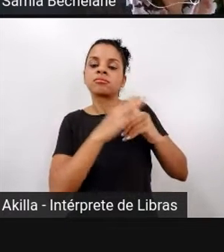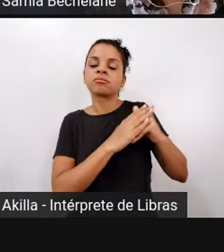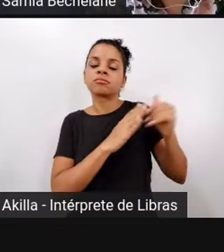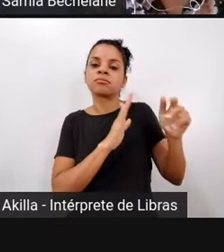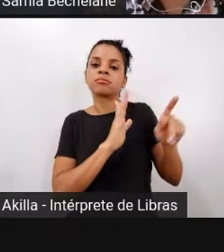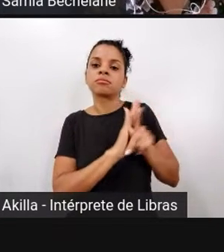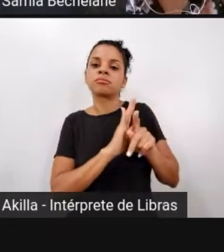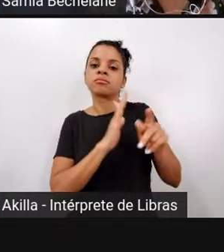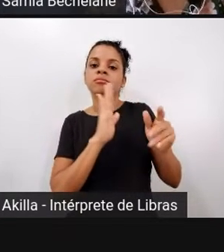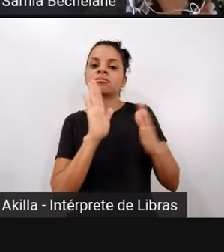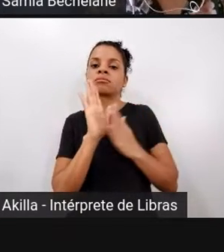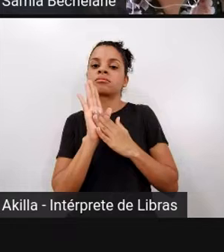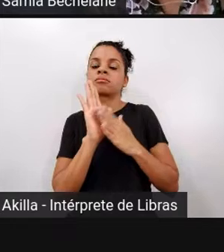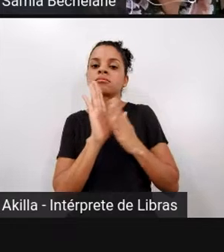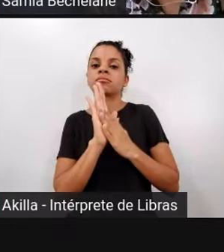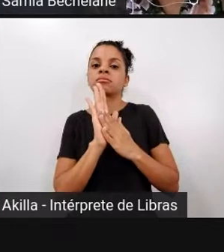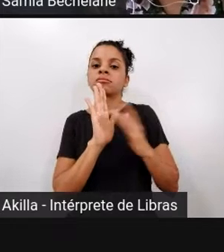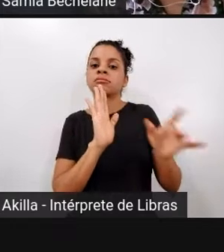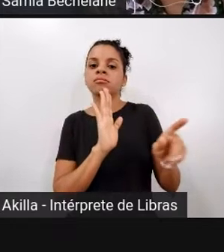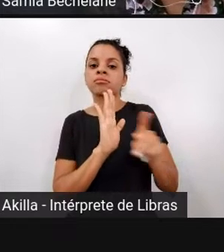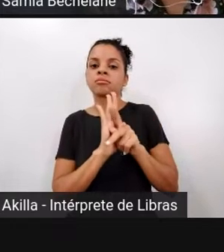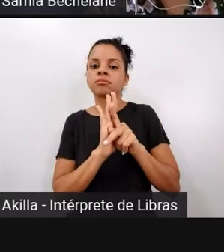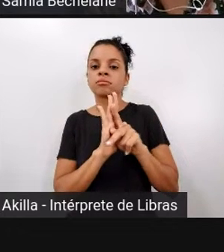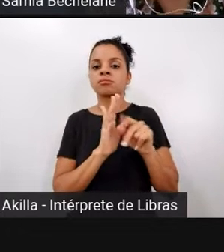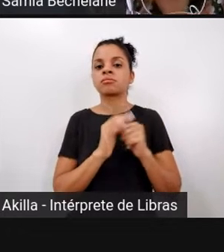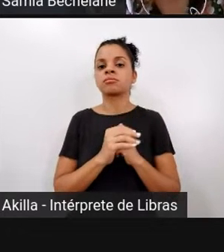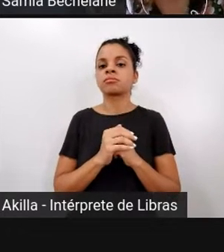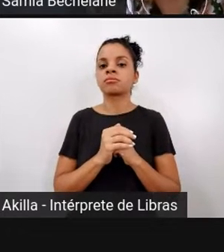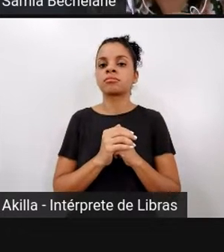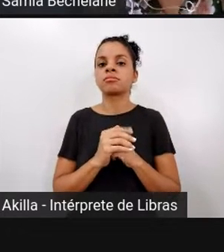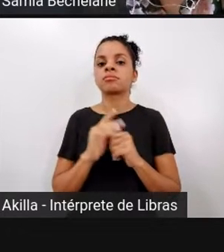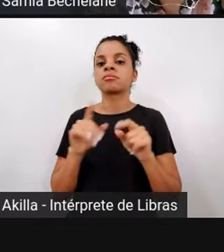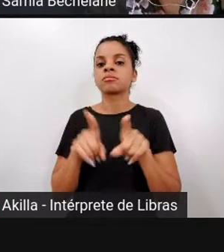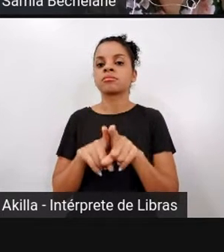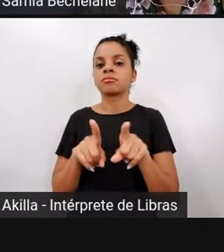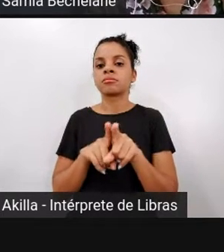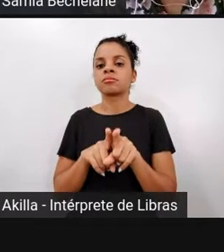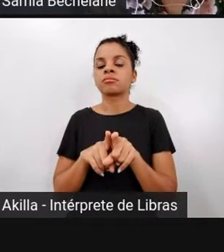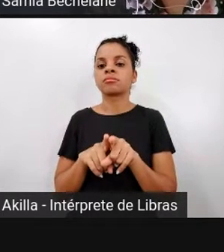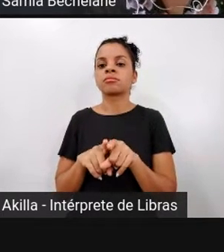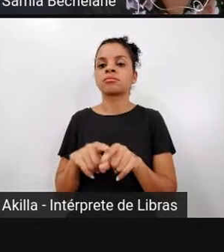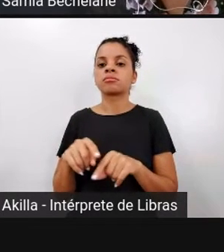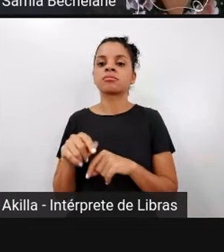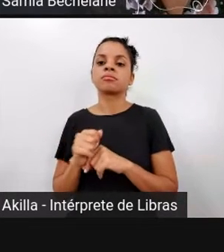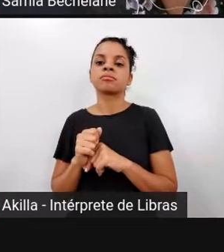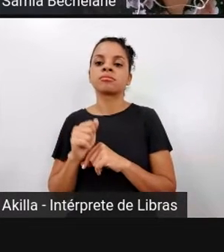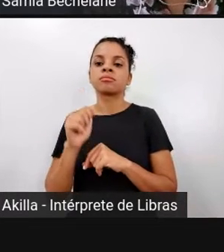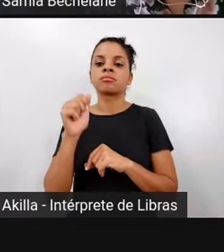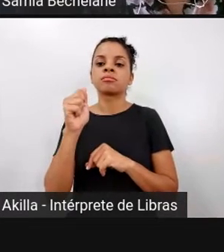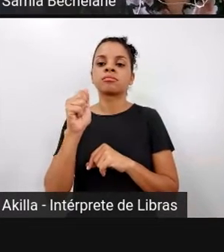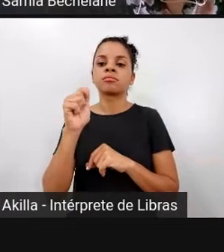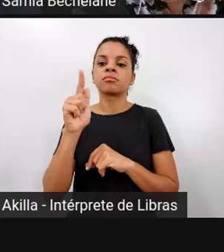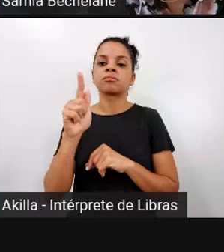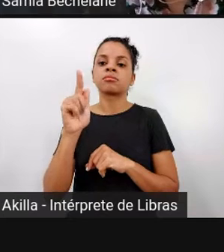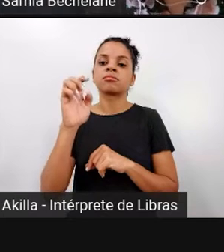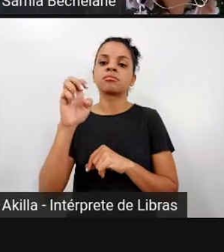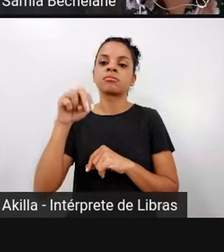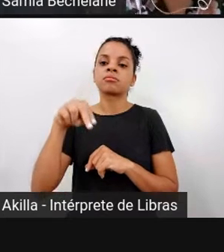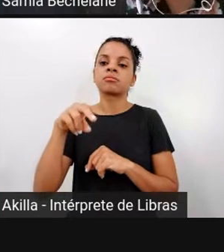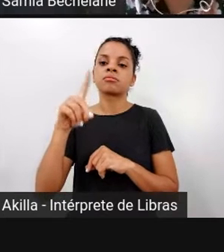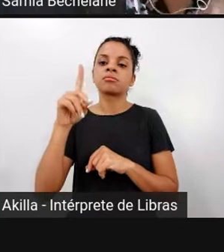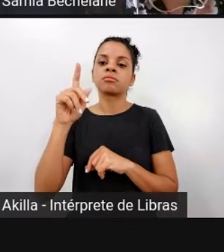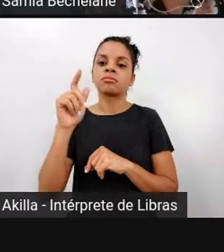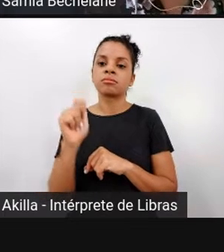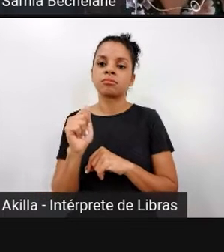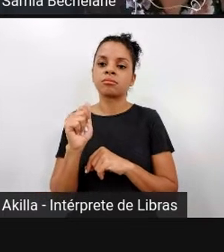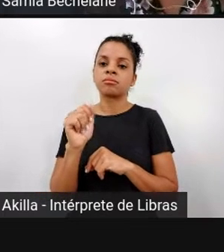fim, a formação da agenda legislativa, né? Sobretudo a agenda setting. O agenda setting é um guarda-chuva